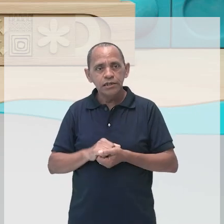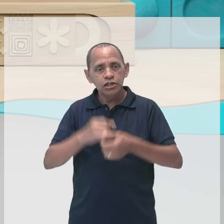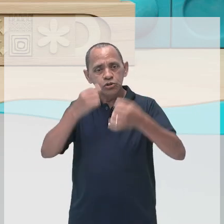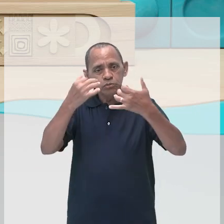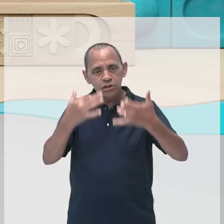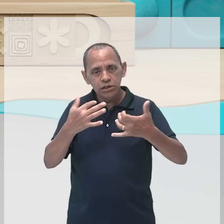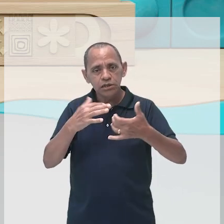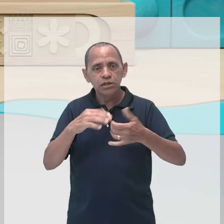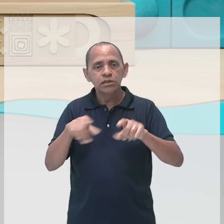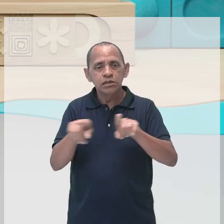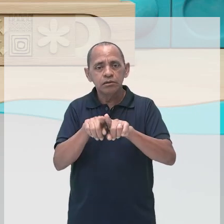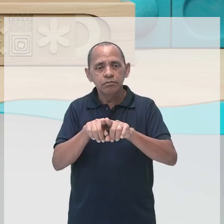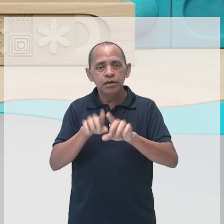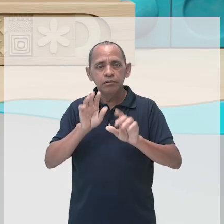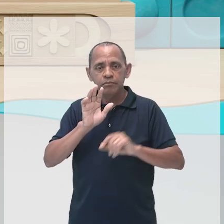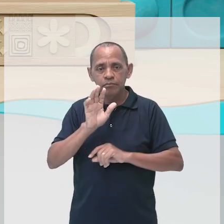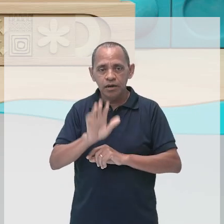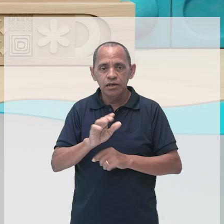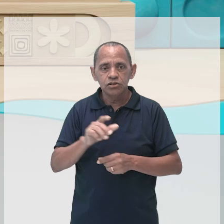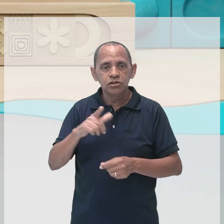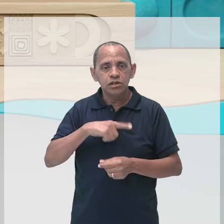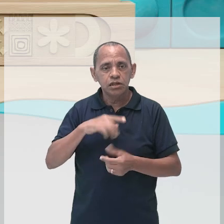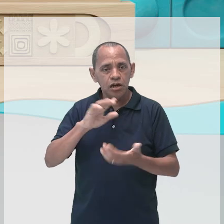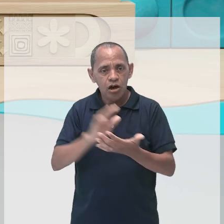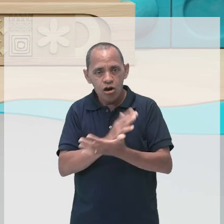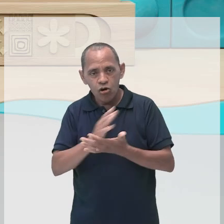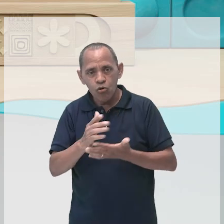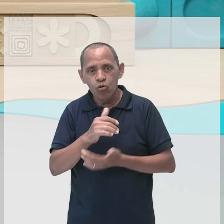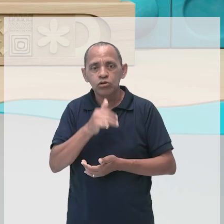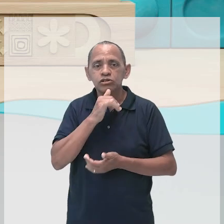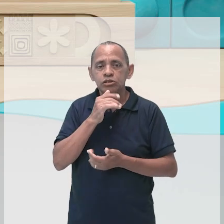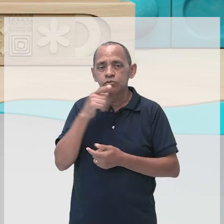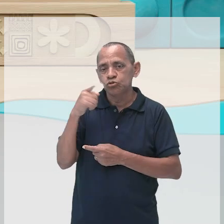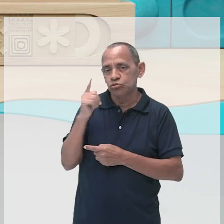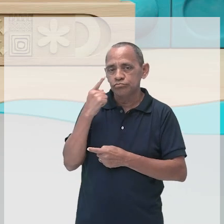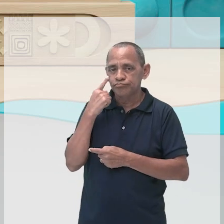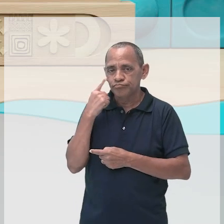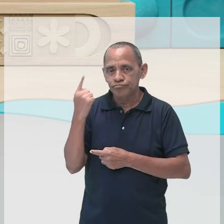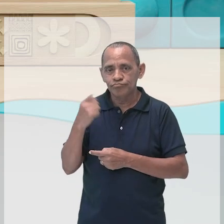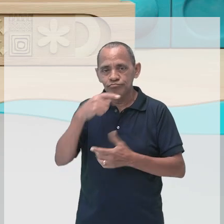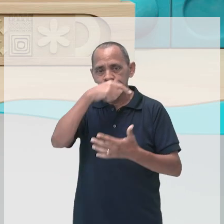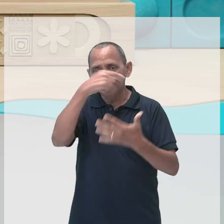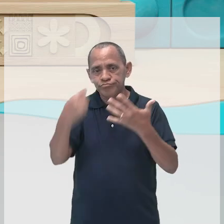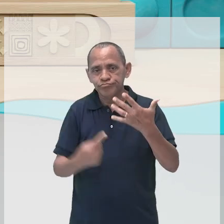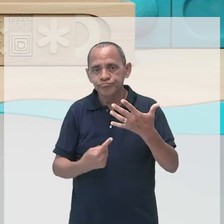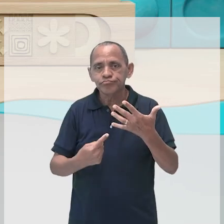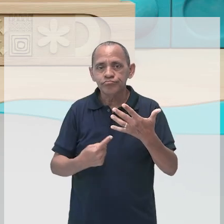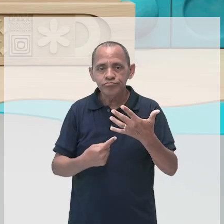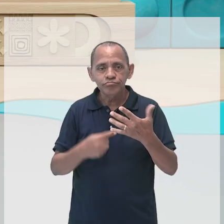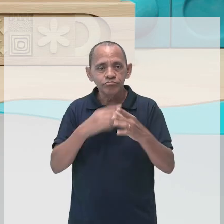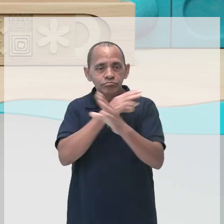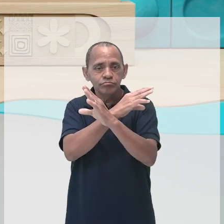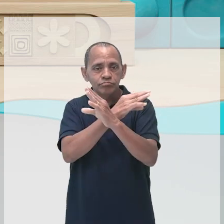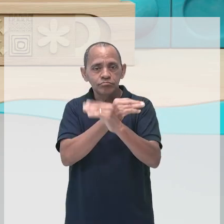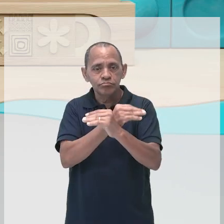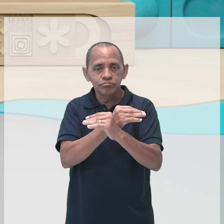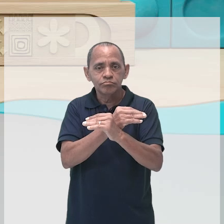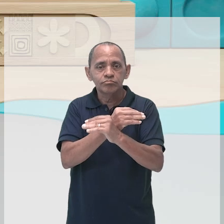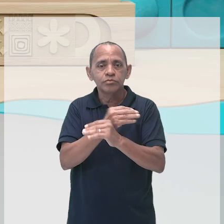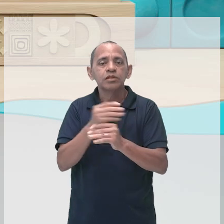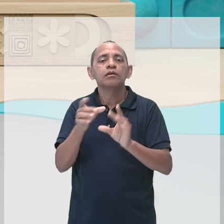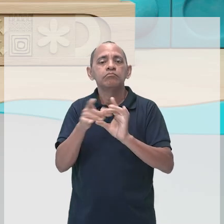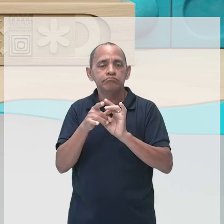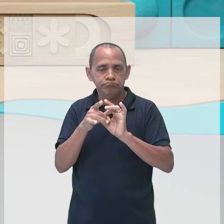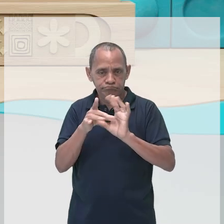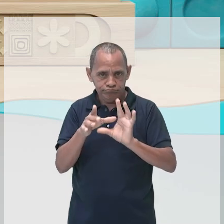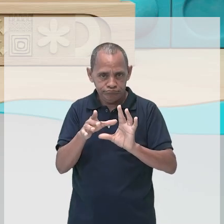aqui, que nós vamos ter aqui na nossa aula, colocando aqui para vocês, olha só, de conjunções concessivas. Por mais